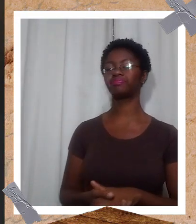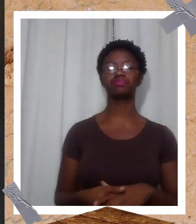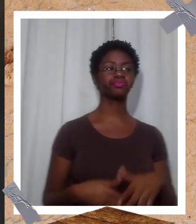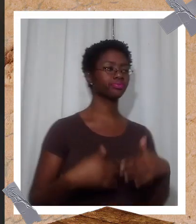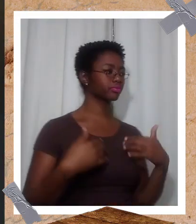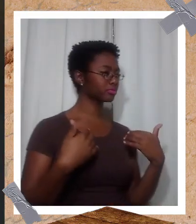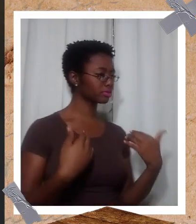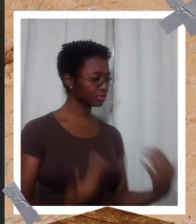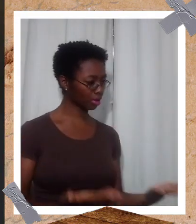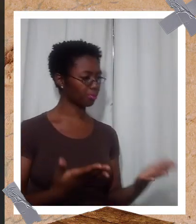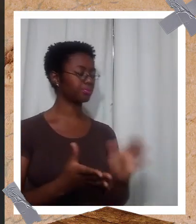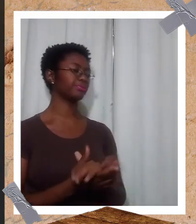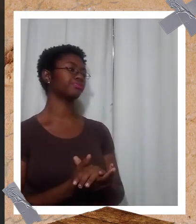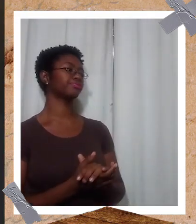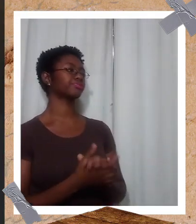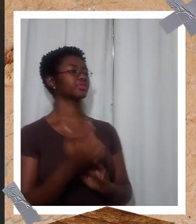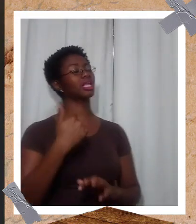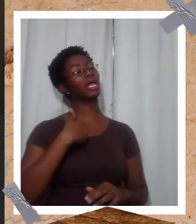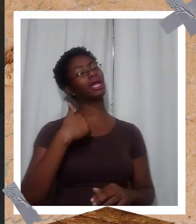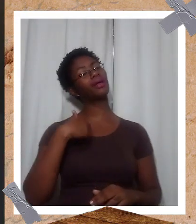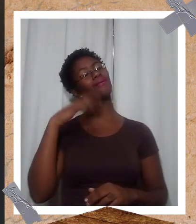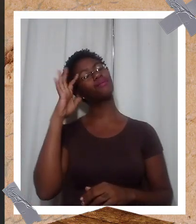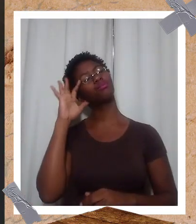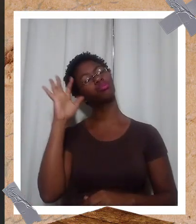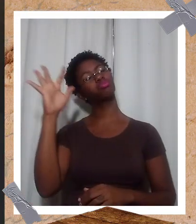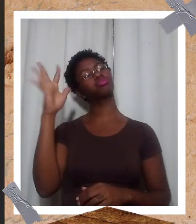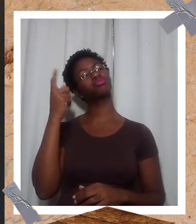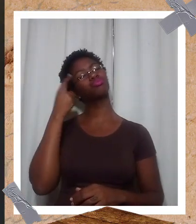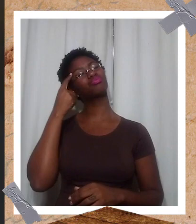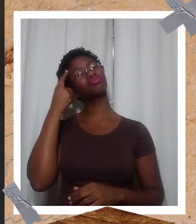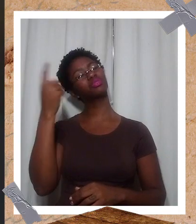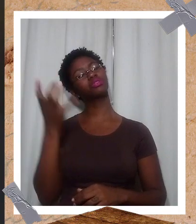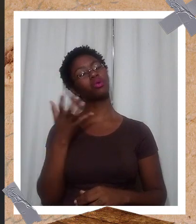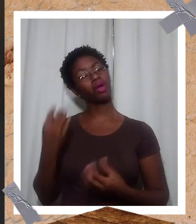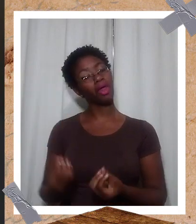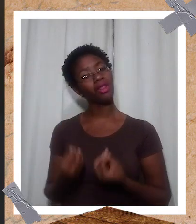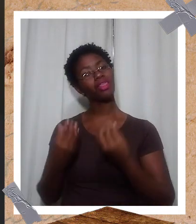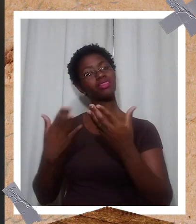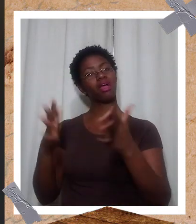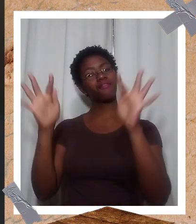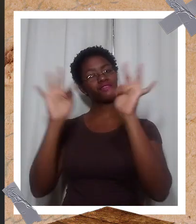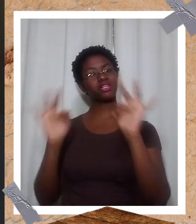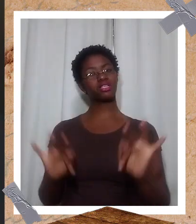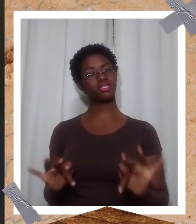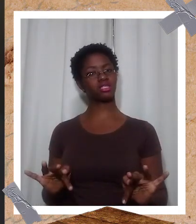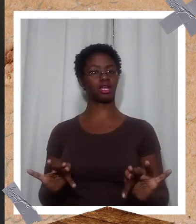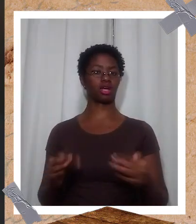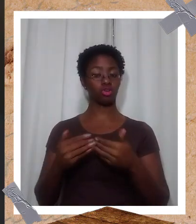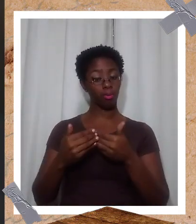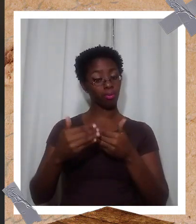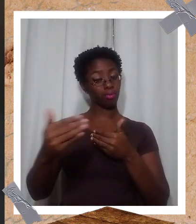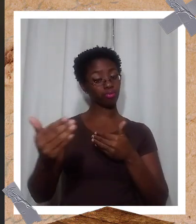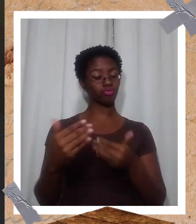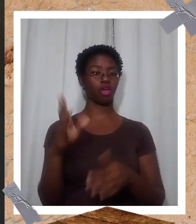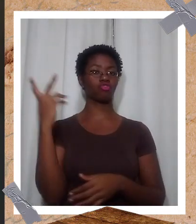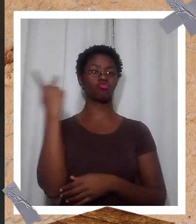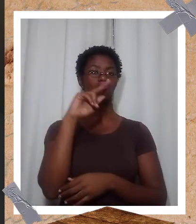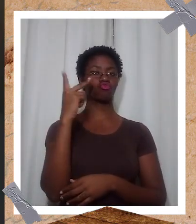eu penso muito em fazer as pessoas felizes a partir de livros, né? A partir de histórias,